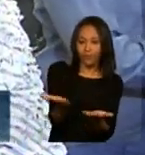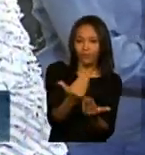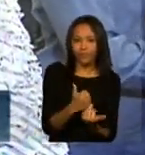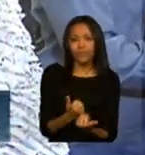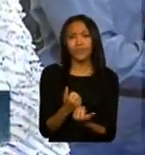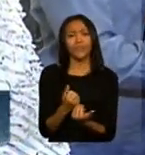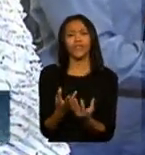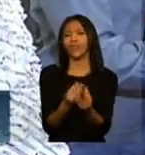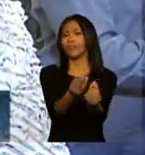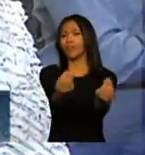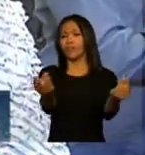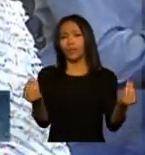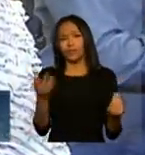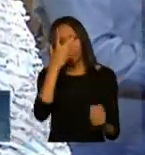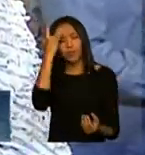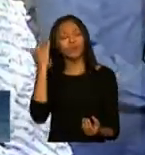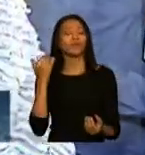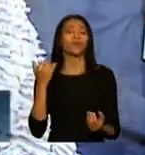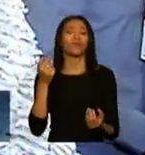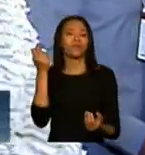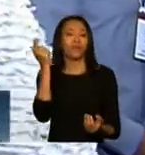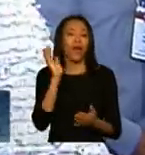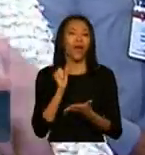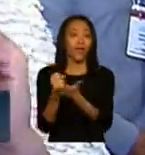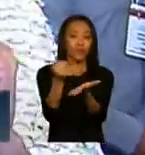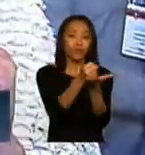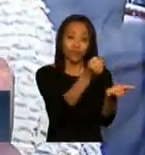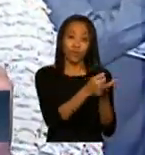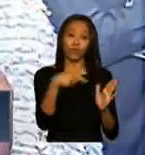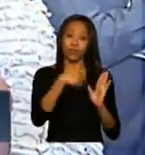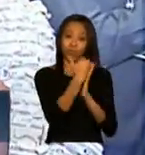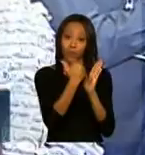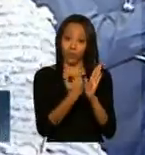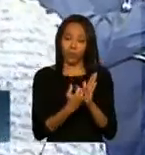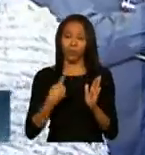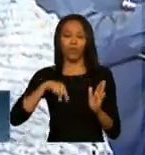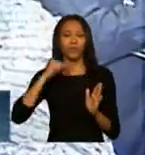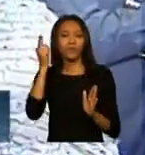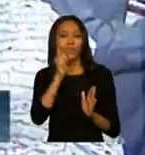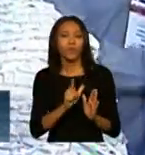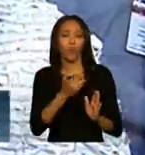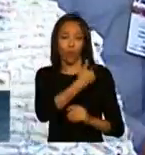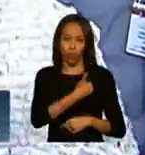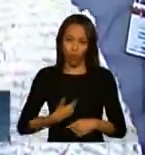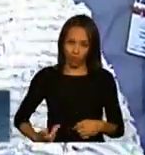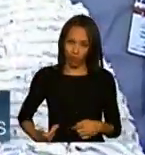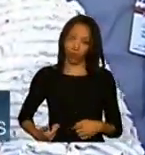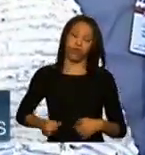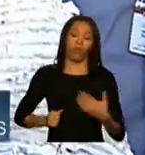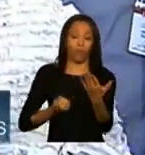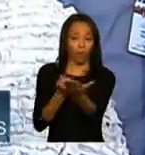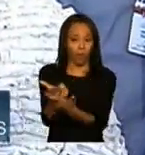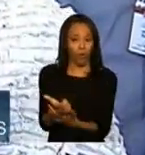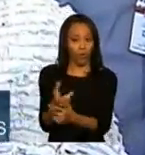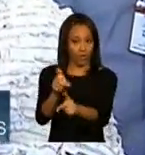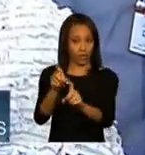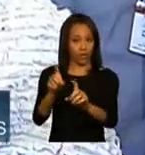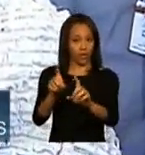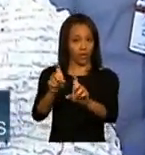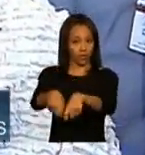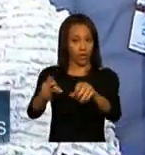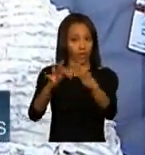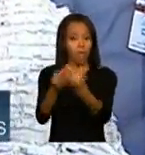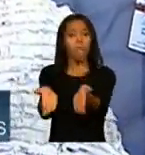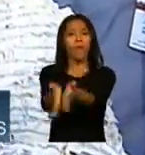são beneficiados por esse programa. E nós conseguimos juntar as duas pontas. O governo consegue comprar do agricultor familiar